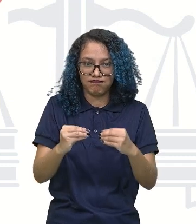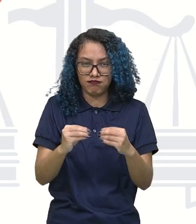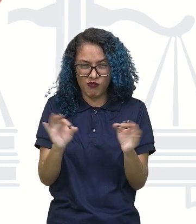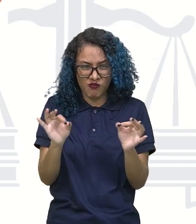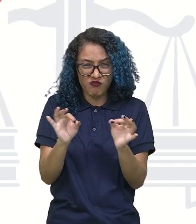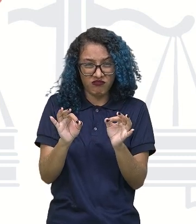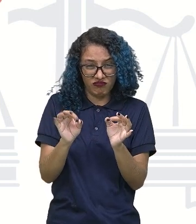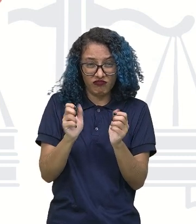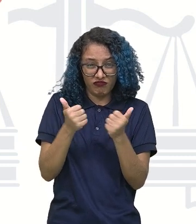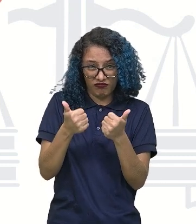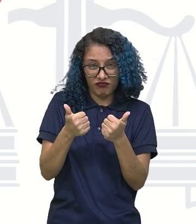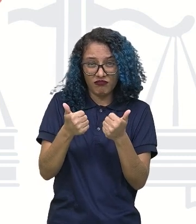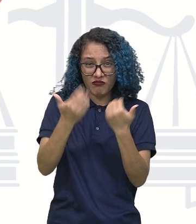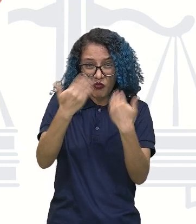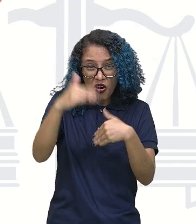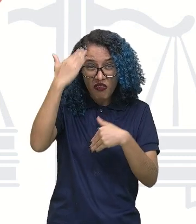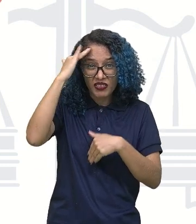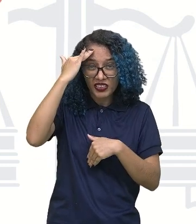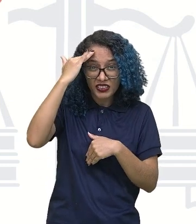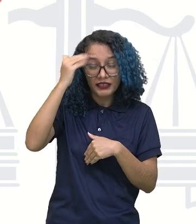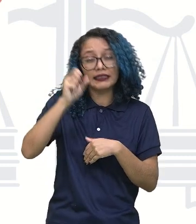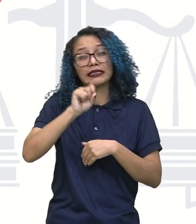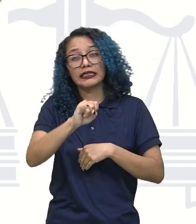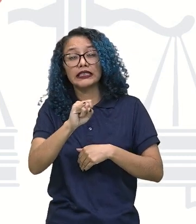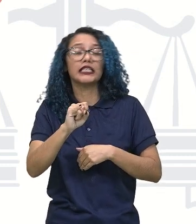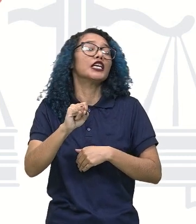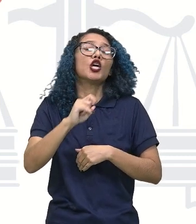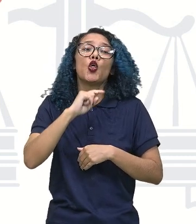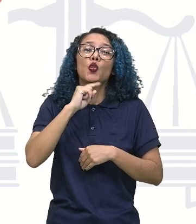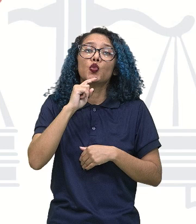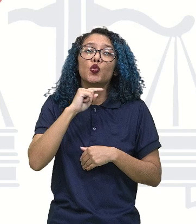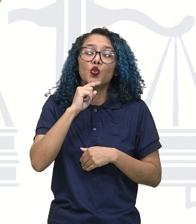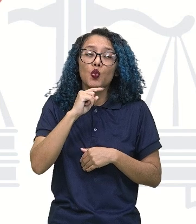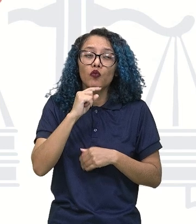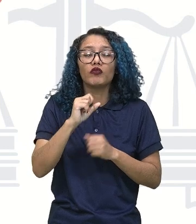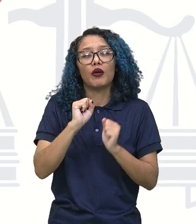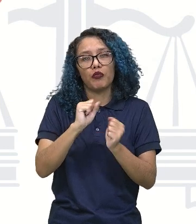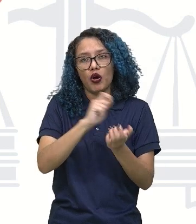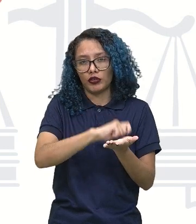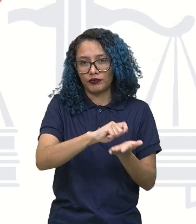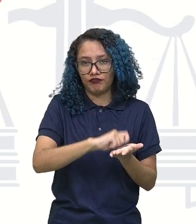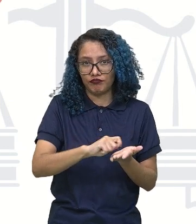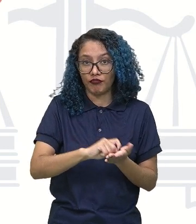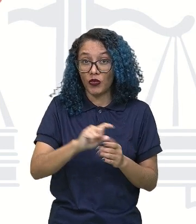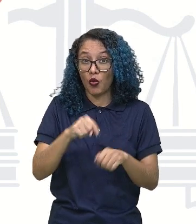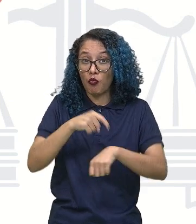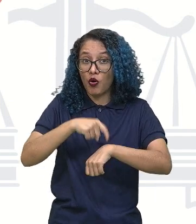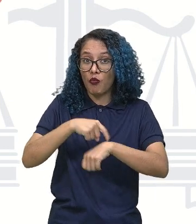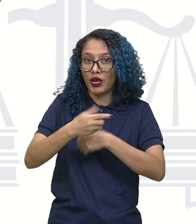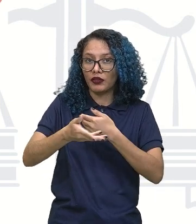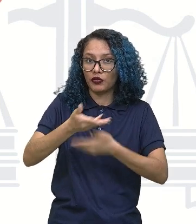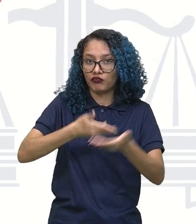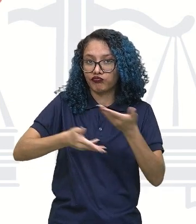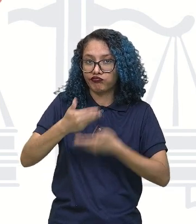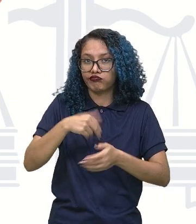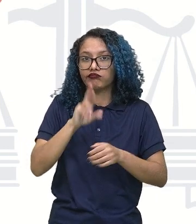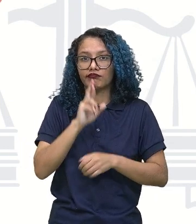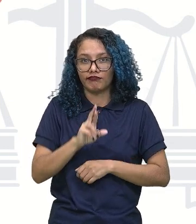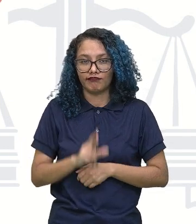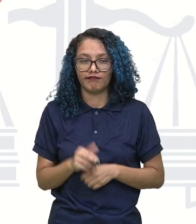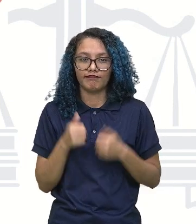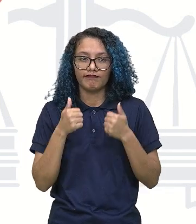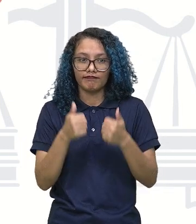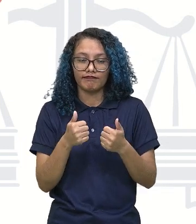Tudo certinho? Isso. Se tiver alguma dúvida aí, podem anotar. Na interatividade, a gente vai retomar, tá bom? Então, aqui é